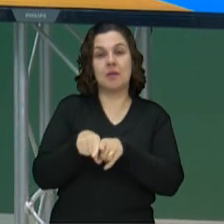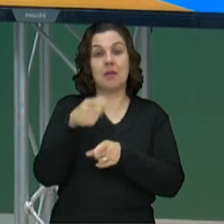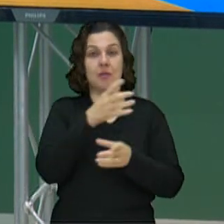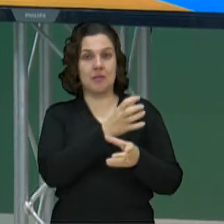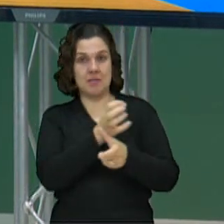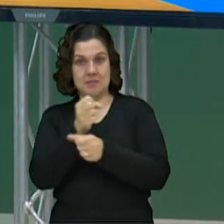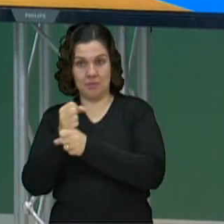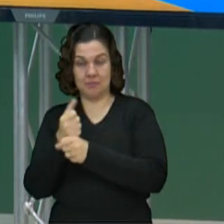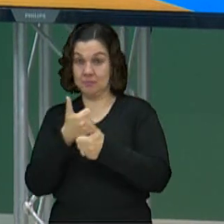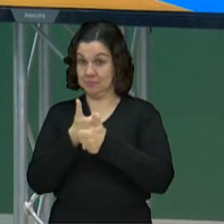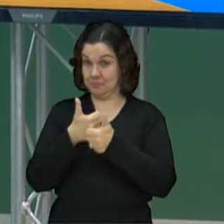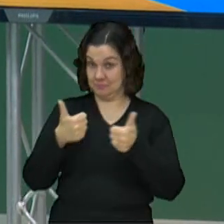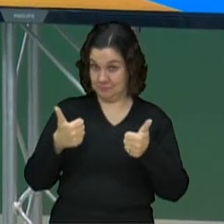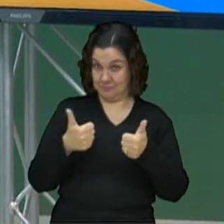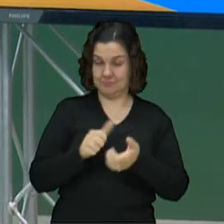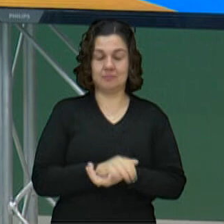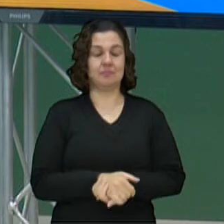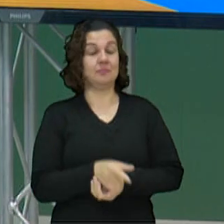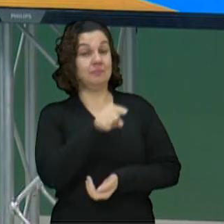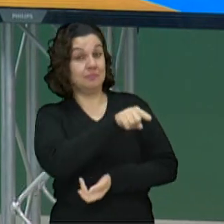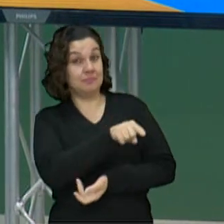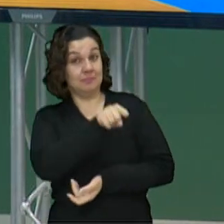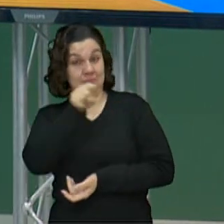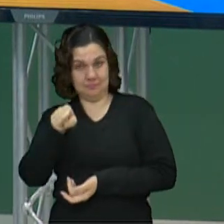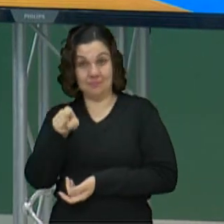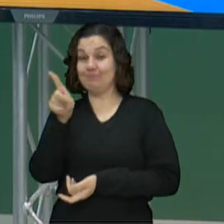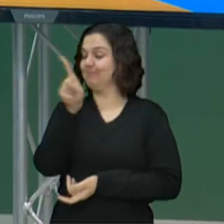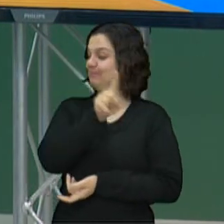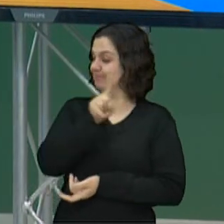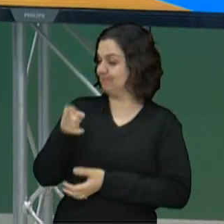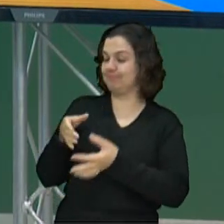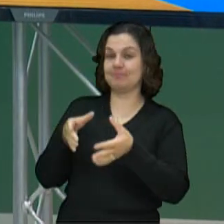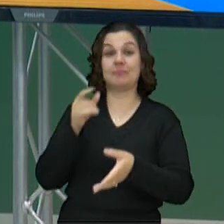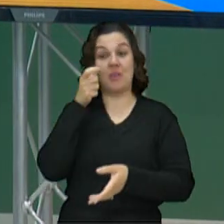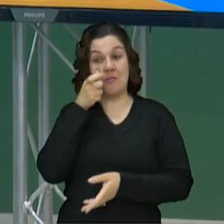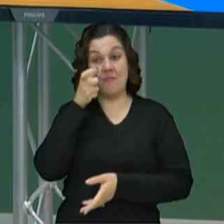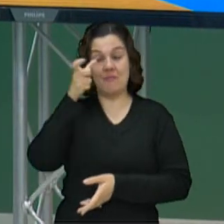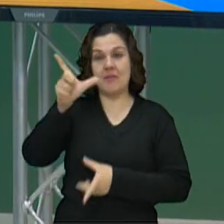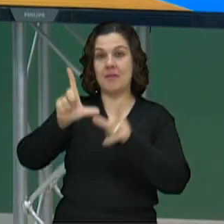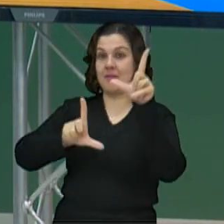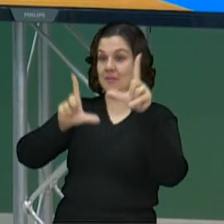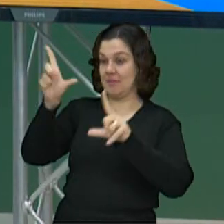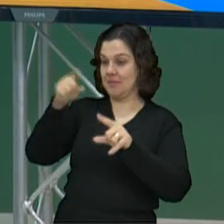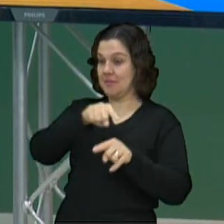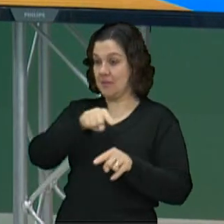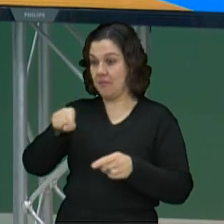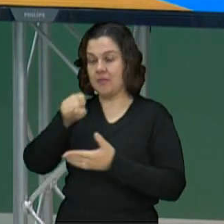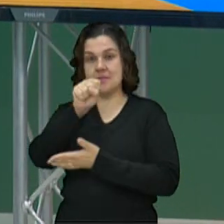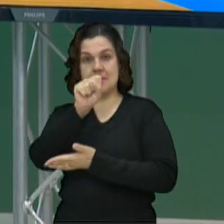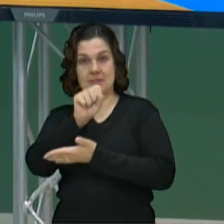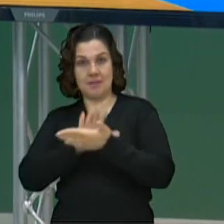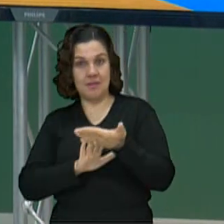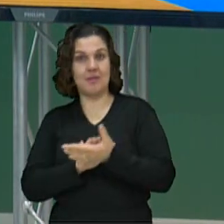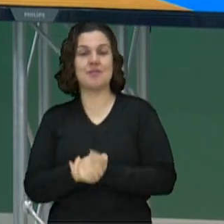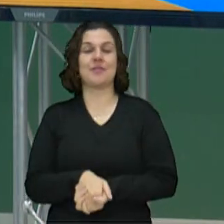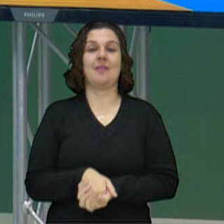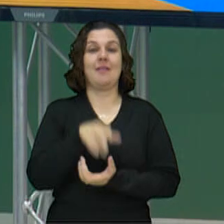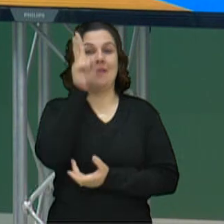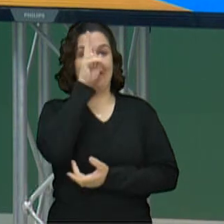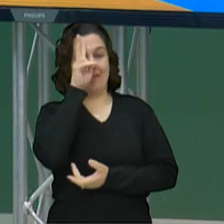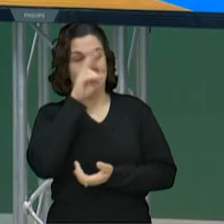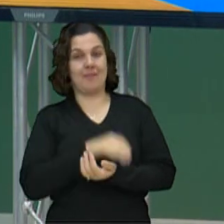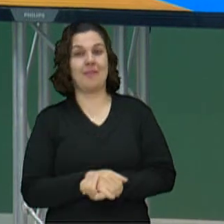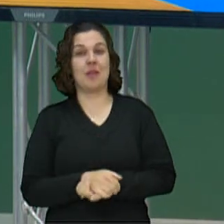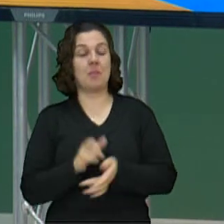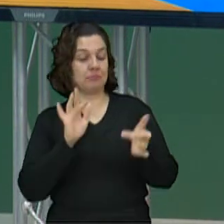sua avaliação. Ok? E você que assiste as aulas pela TV, que faz os exercícios, lembre-se de entrar